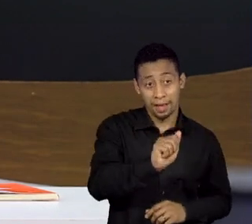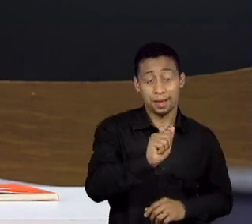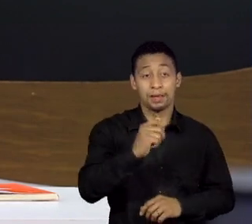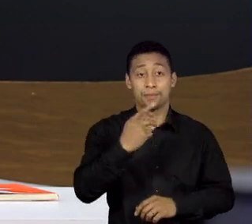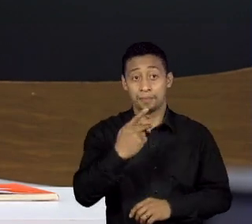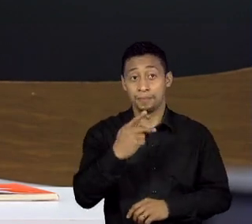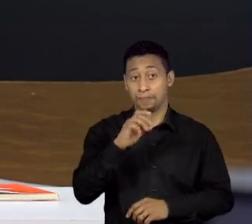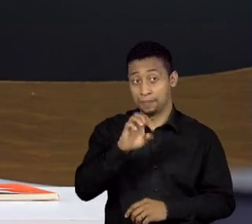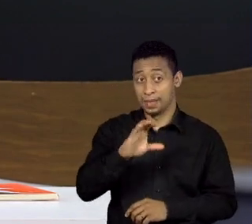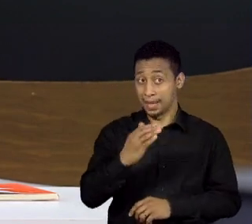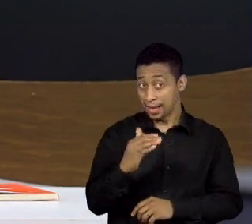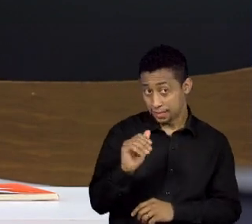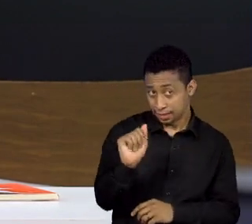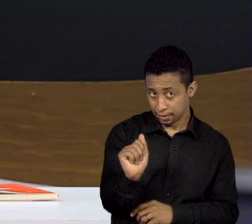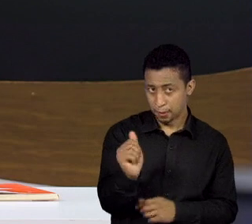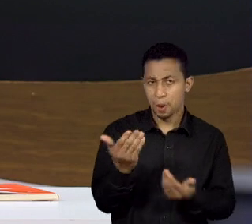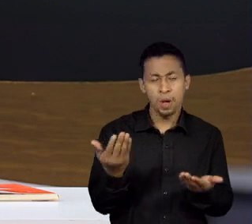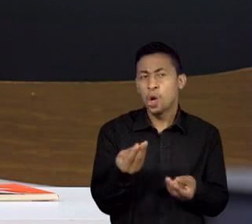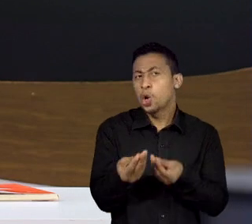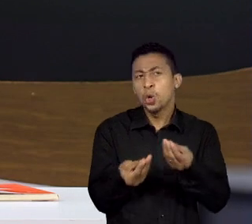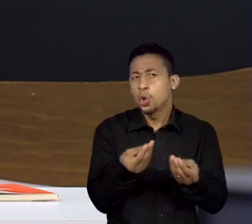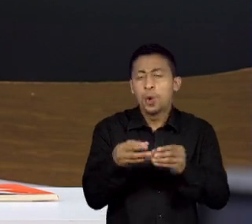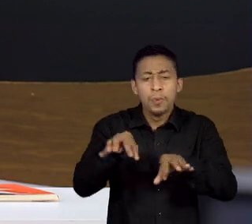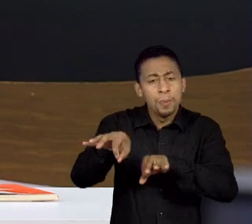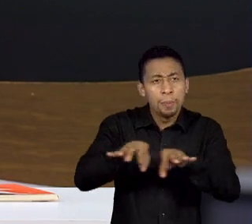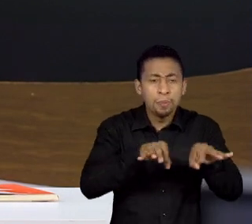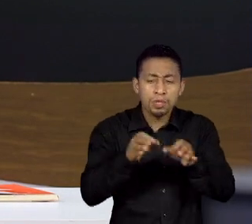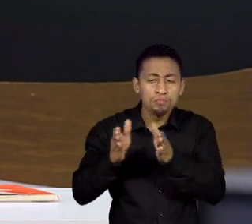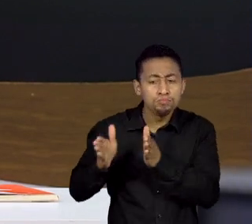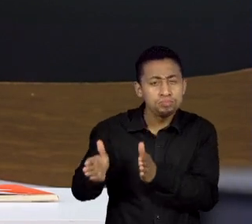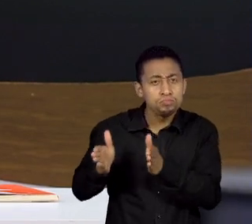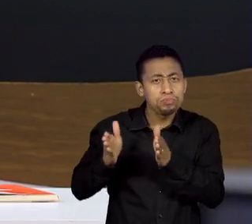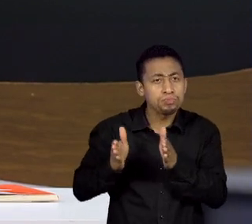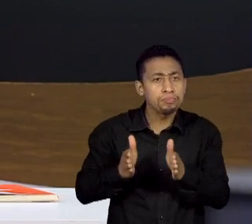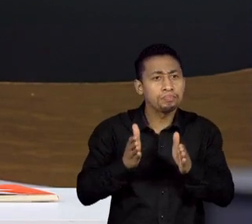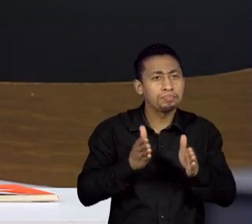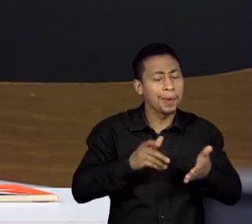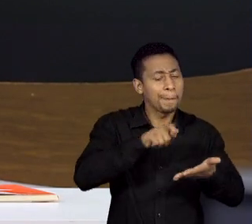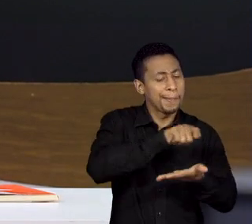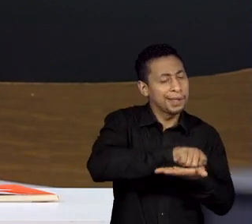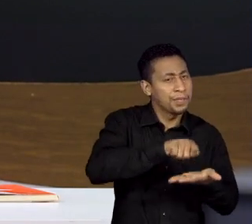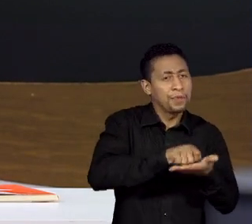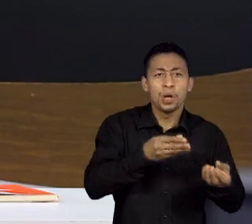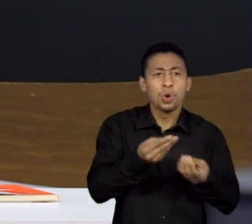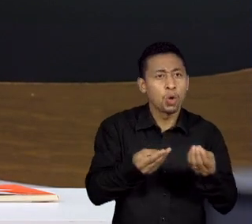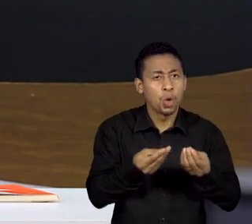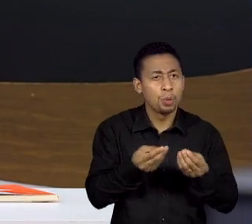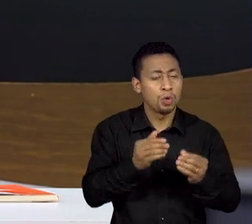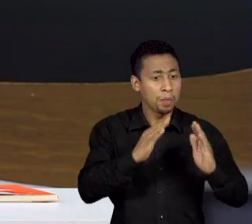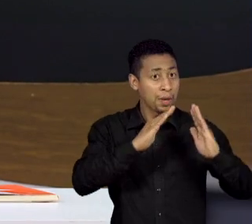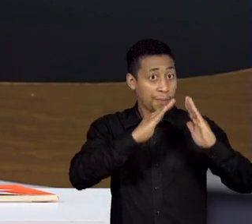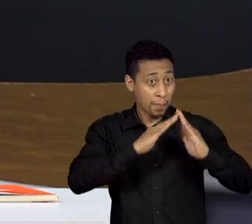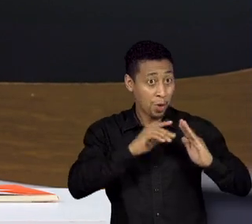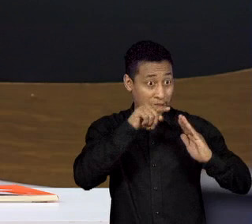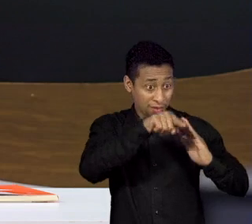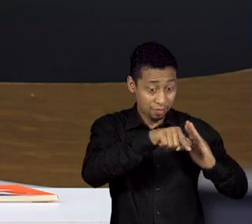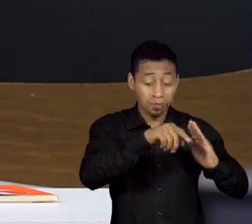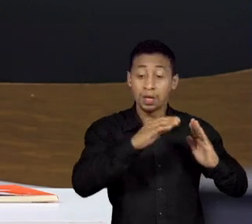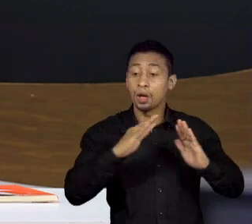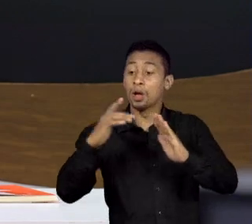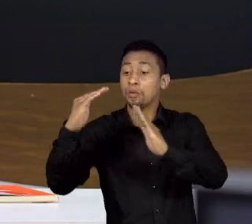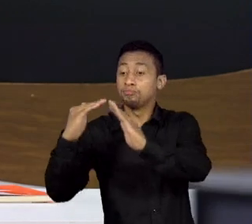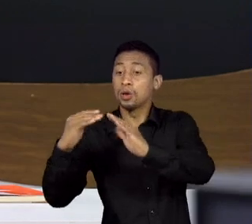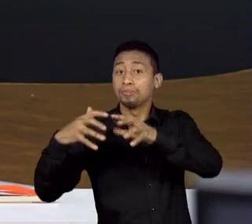foi o processo de escrita da peça, uma vez que vocês dois estão confinados em cidades diferentes por conta da pandemia.